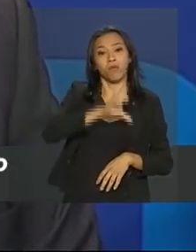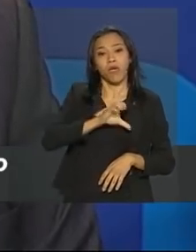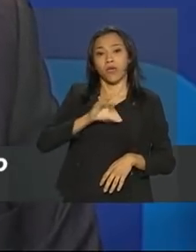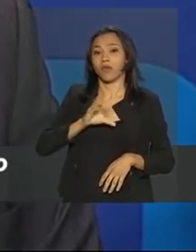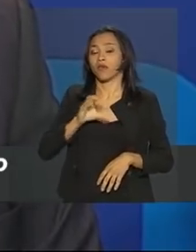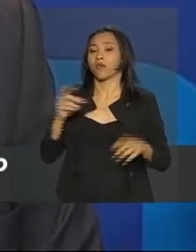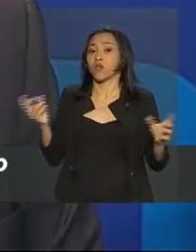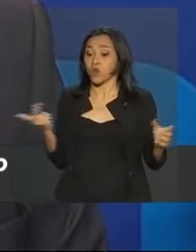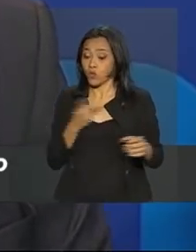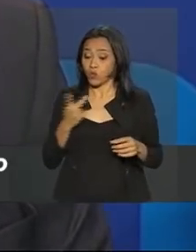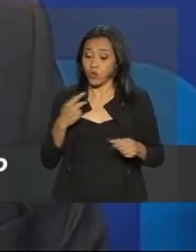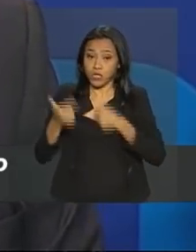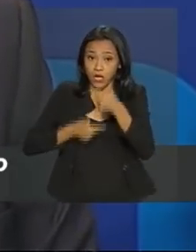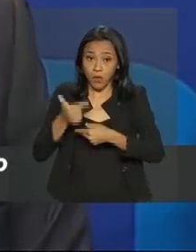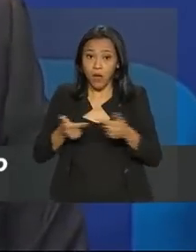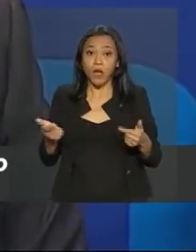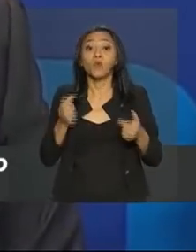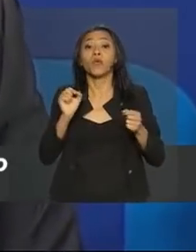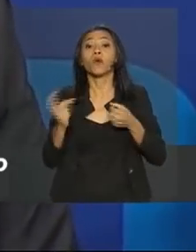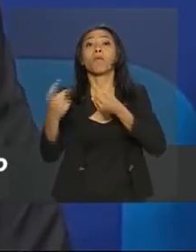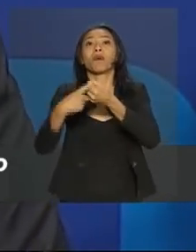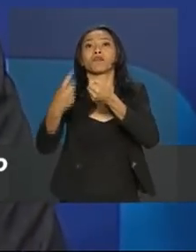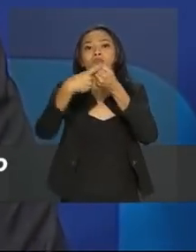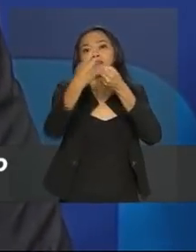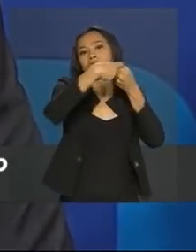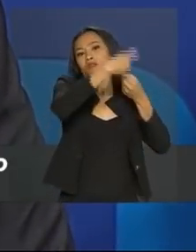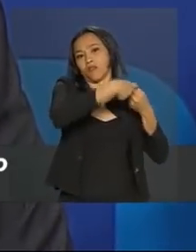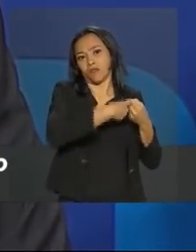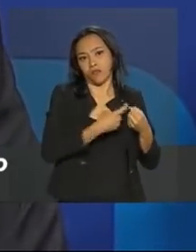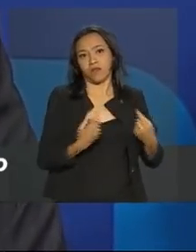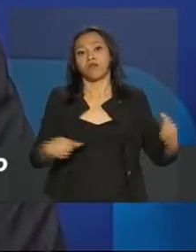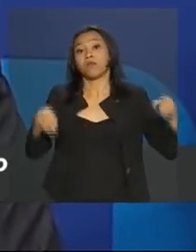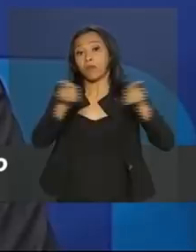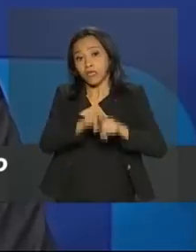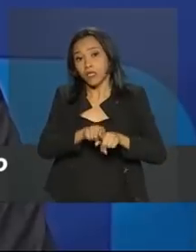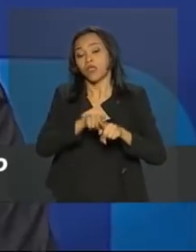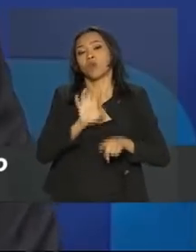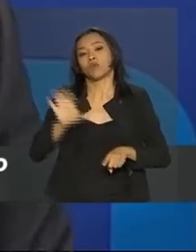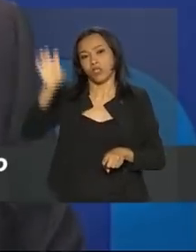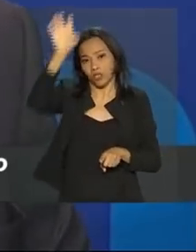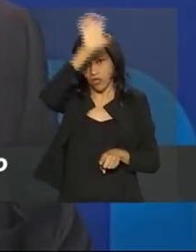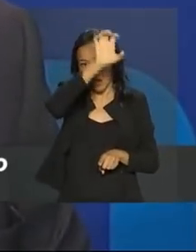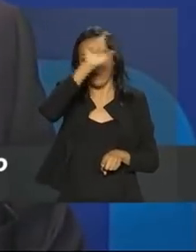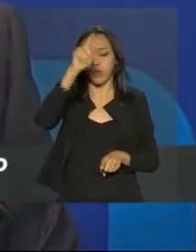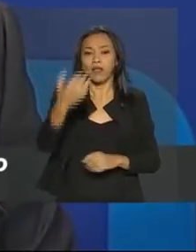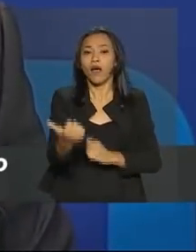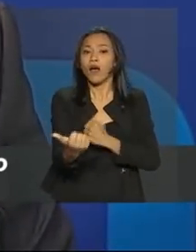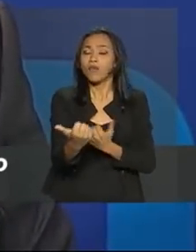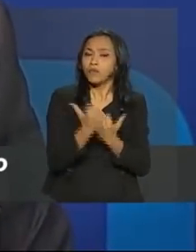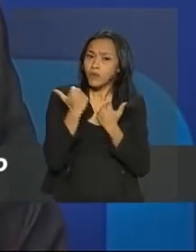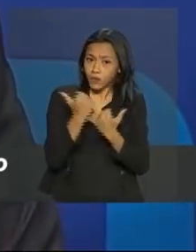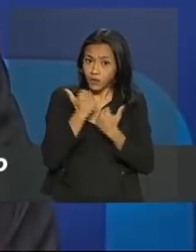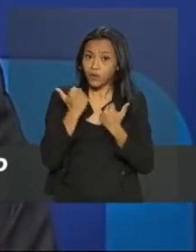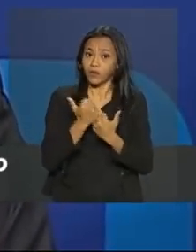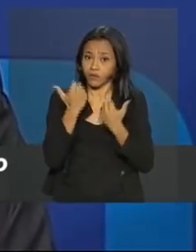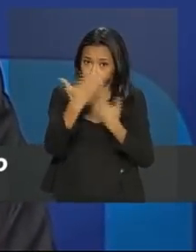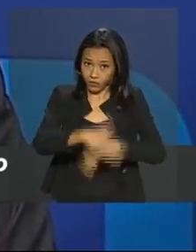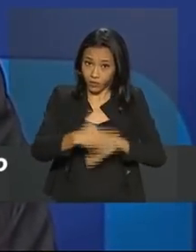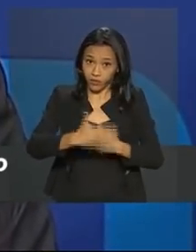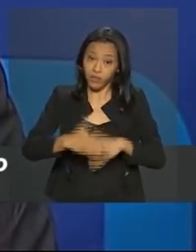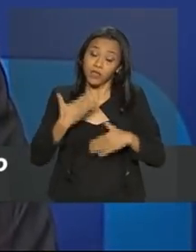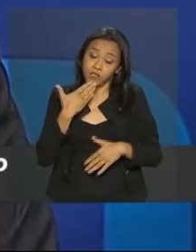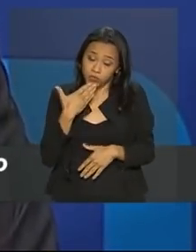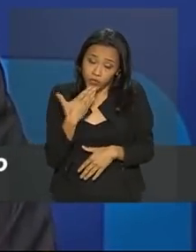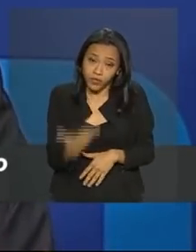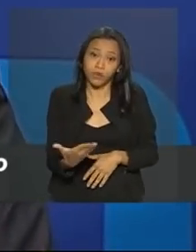parceria neva assim como a gente sabe que as secretarias estaduais e municipais não muito suporte para as aplicações a gente pede que as outras áreas também